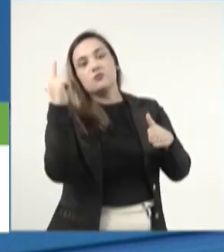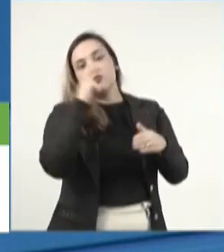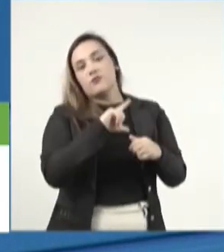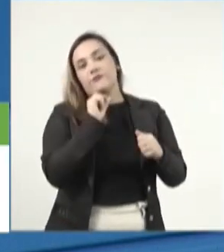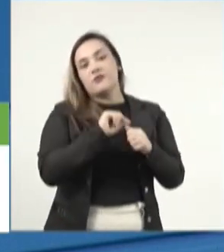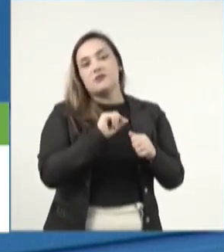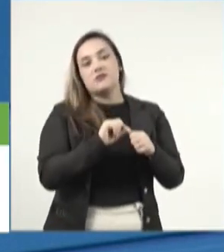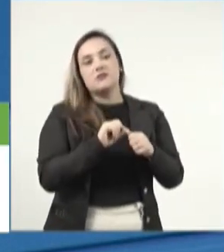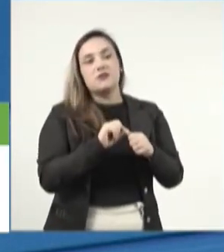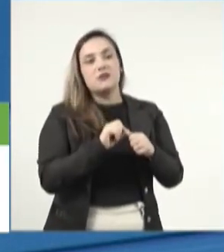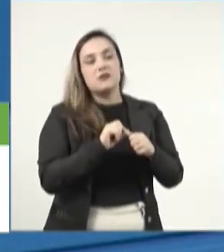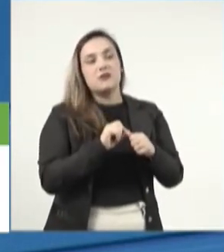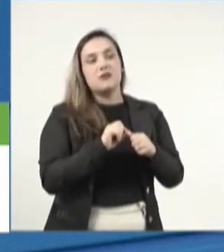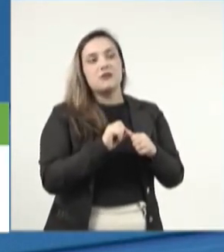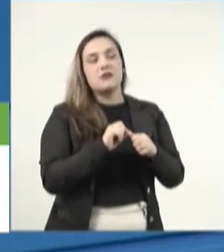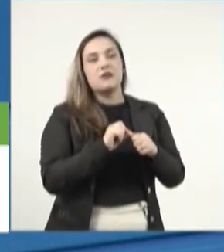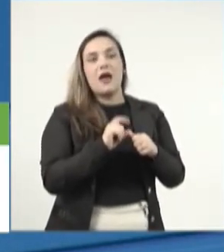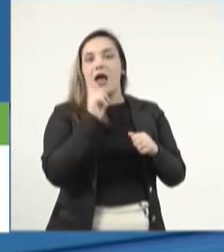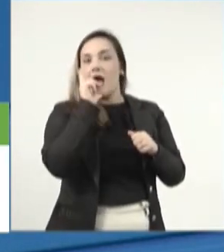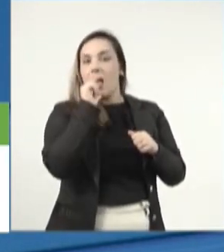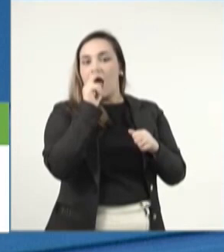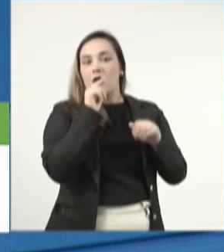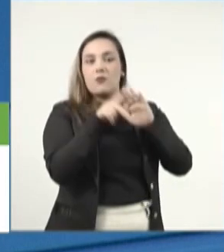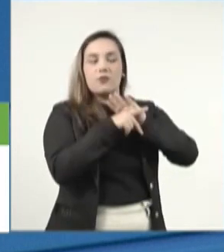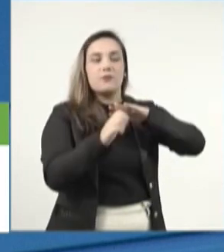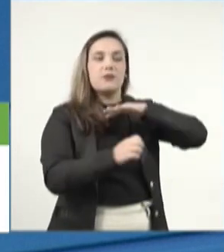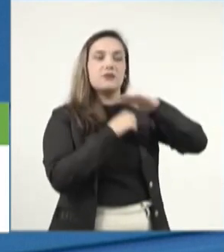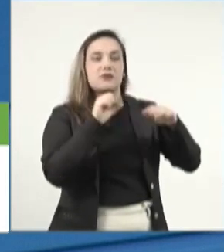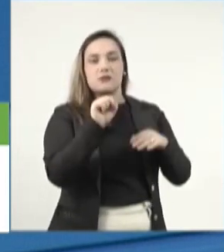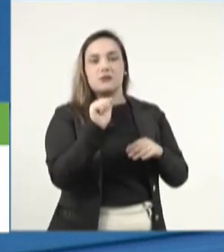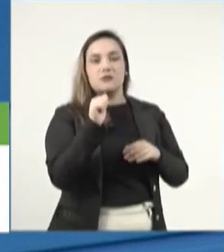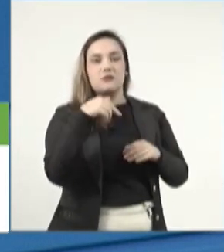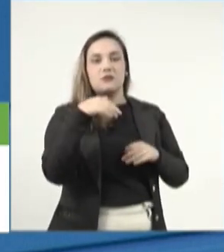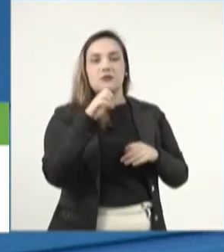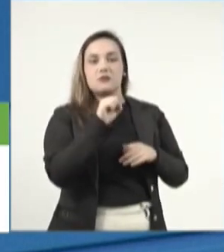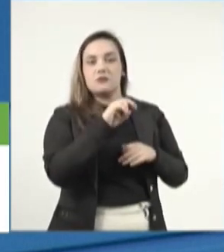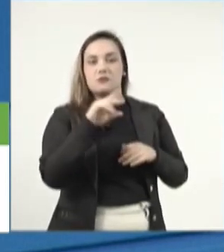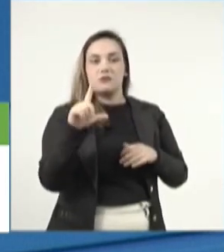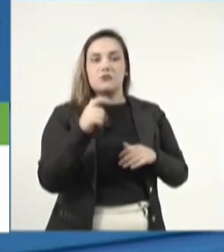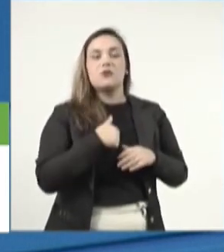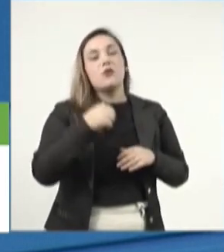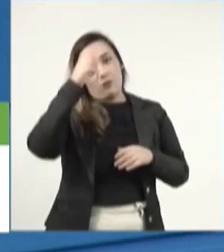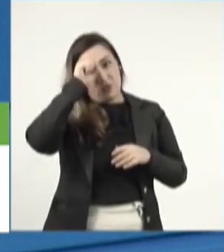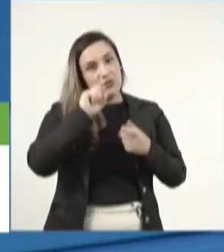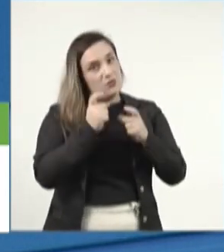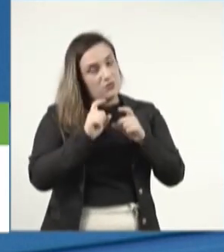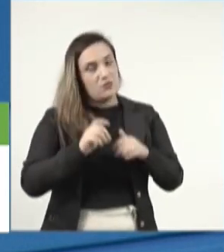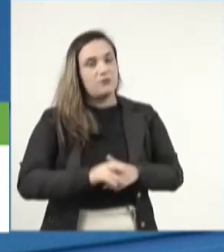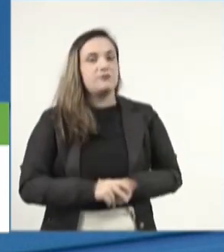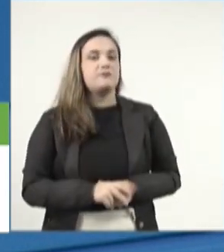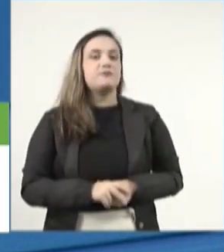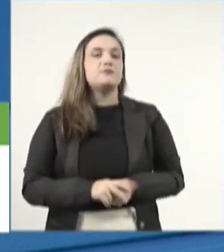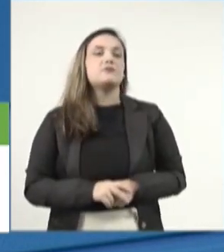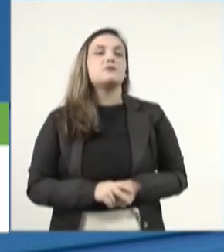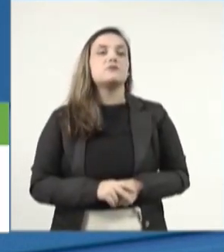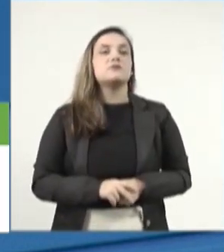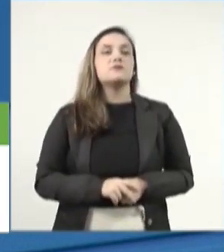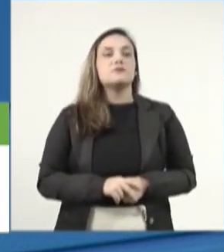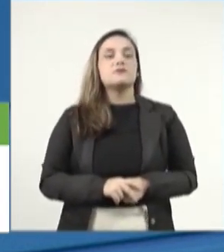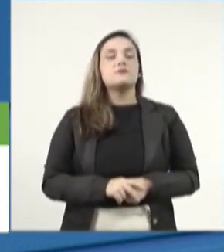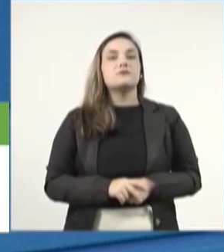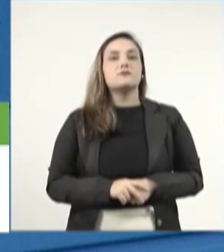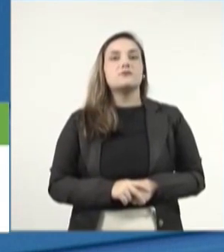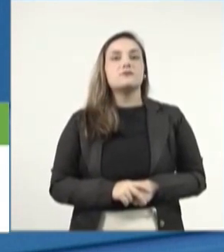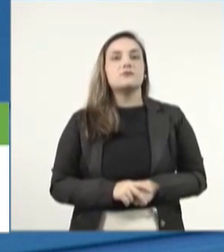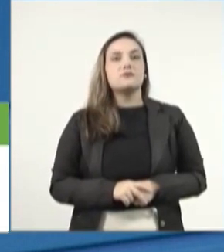que é onde a rede de água da Sanesul, deputado Zé Teixeira, eu aprendi ali na reunião, 100% do